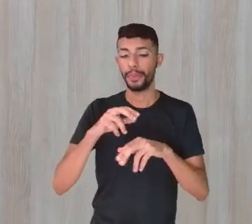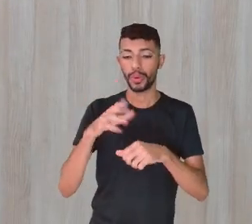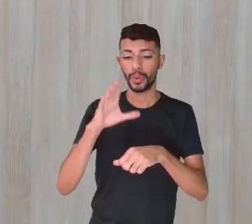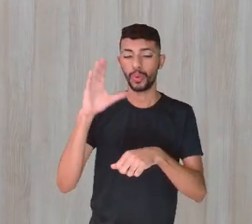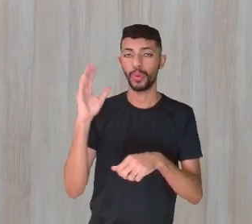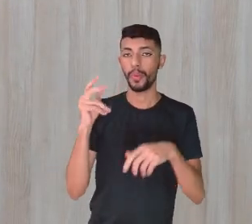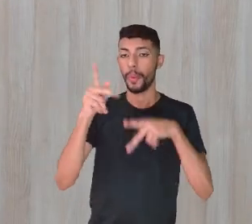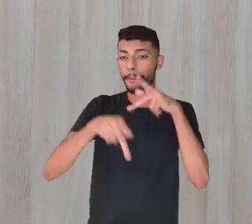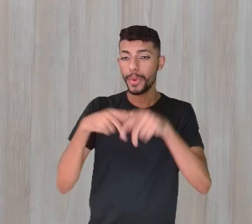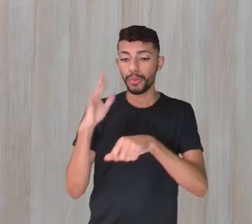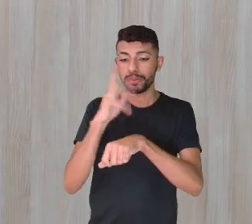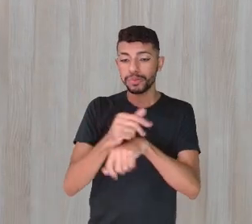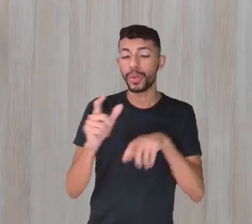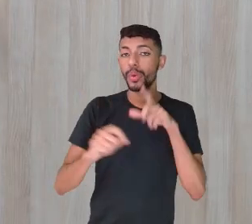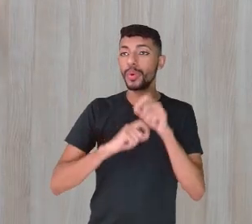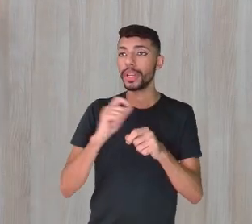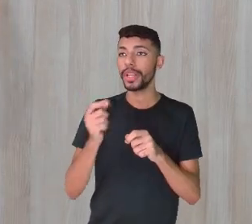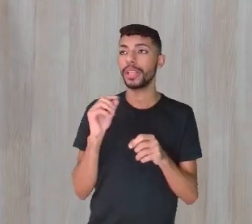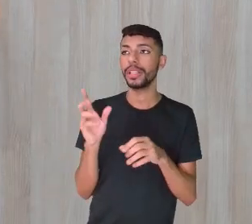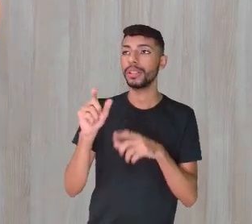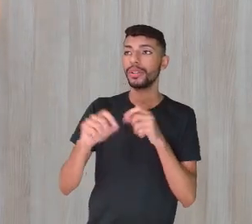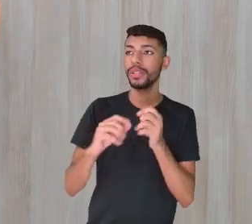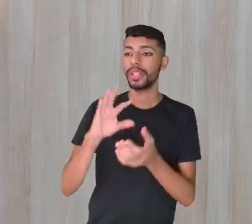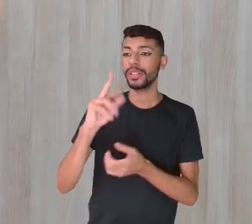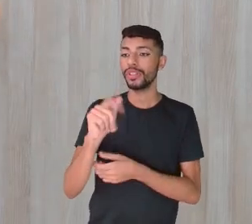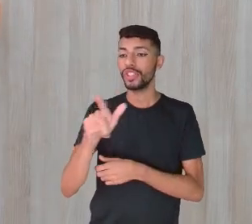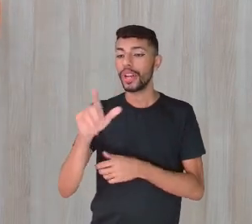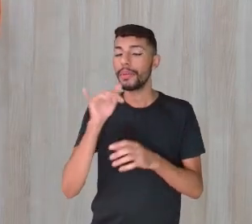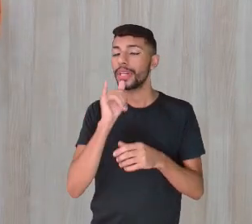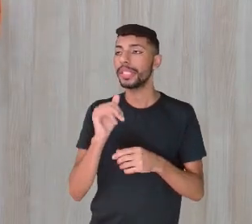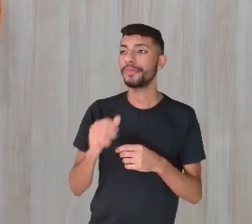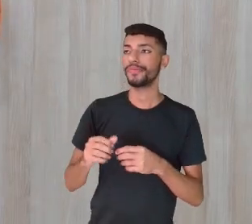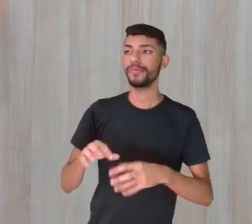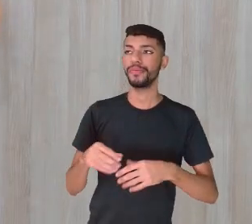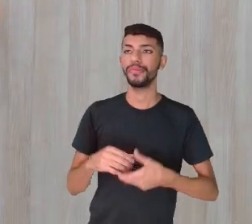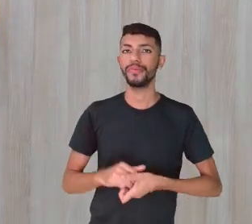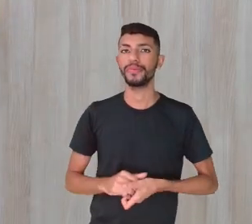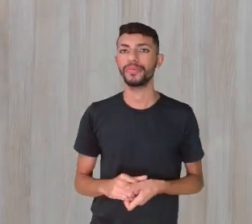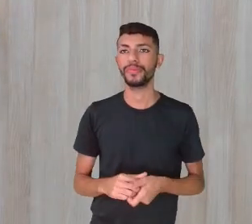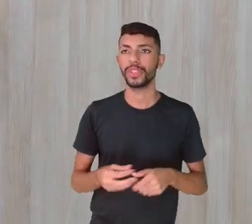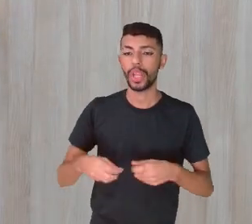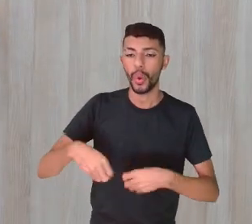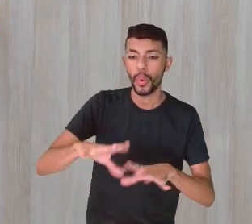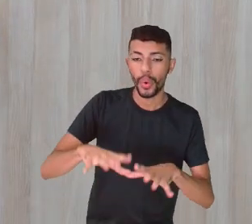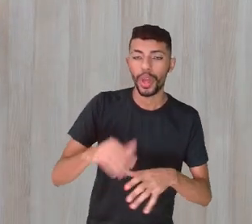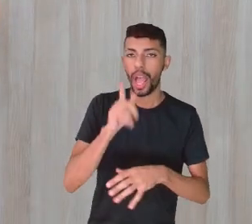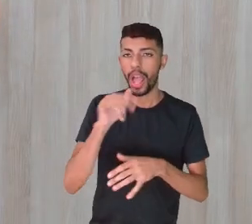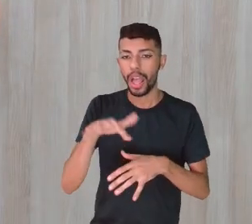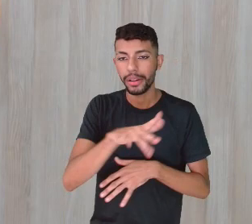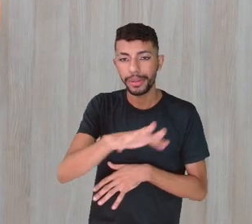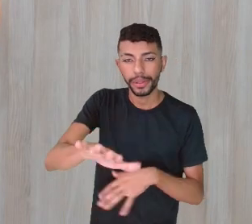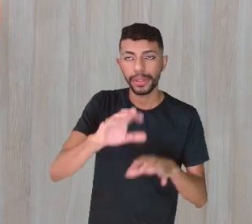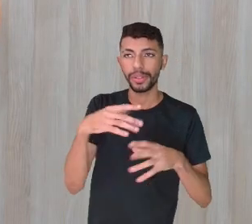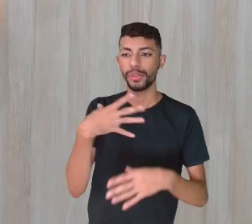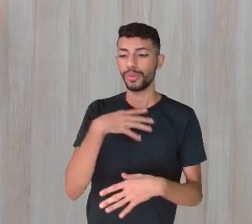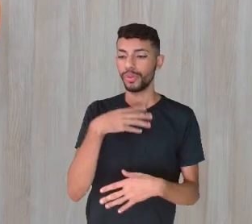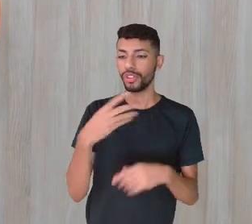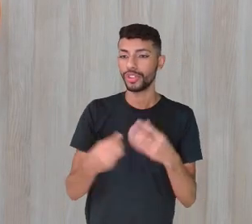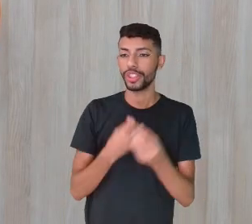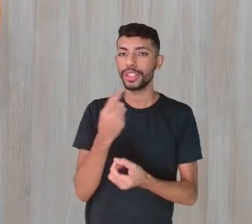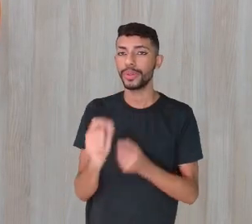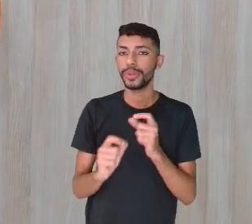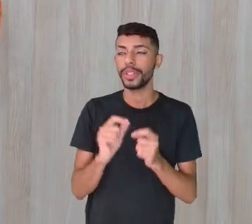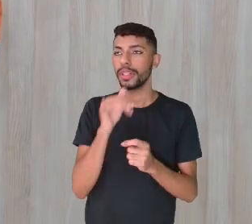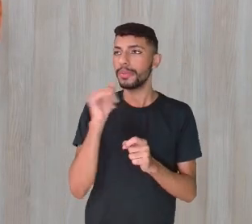em depositar aquele chá, jogou ali no mar, como uma forma de boicote,